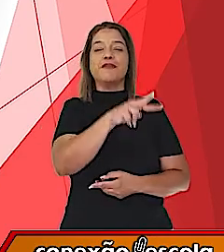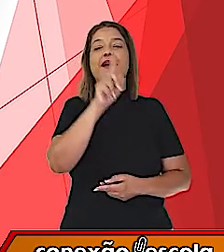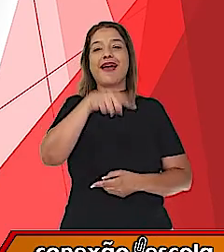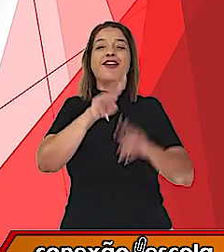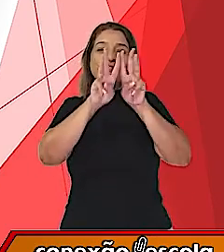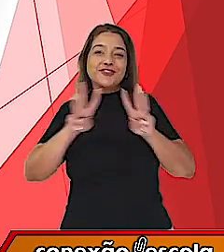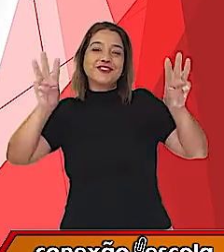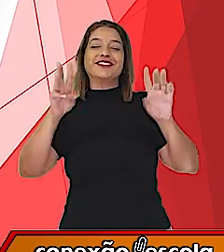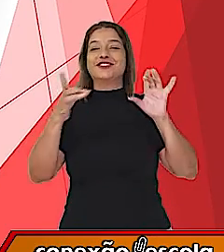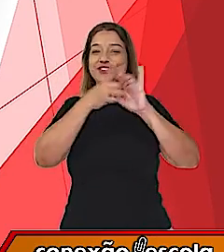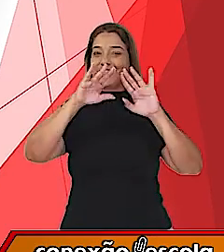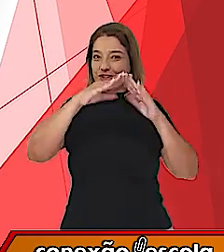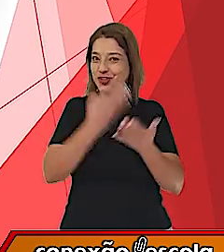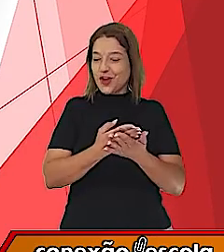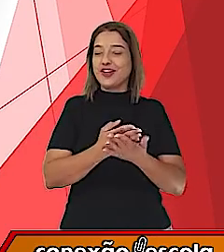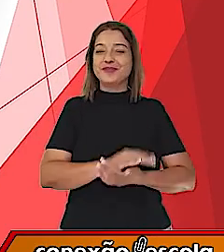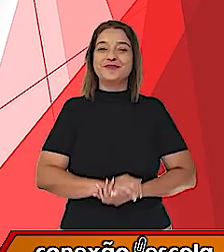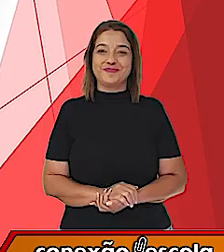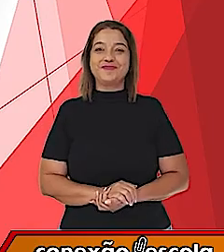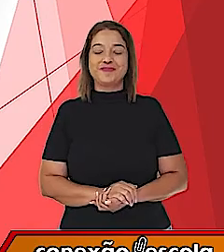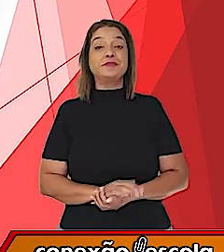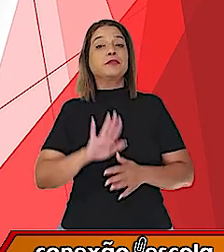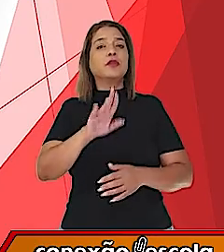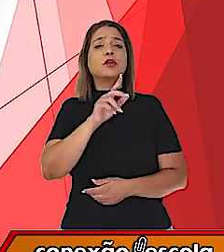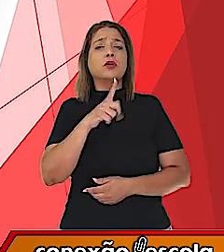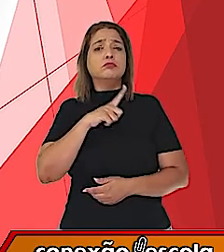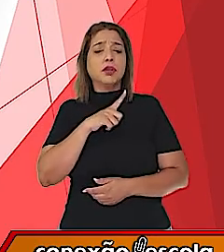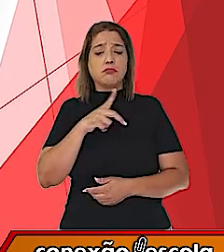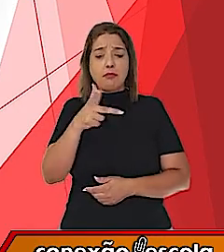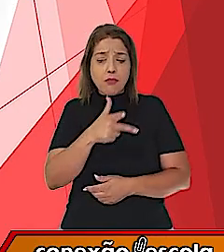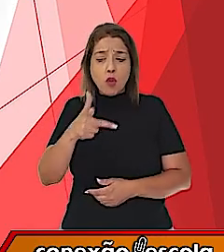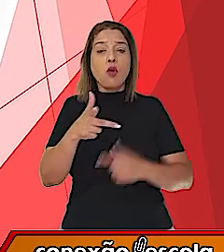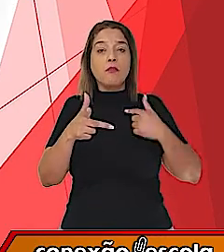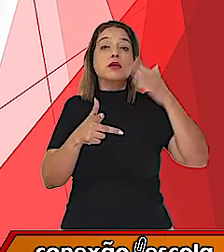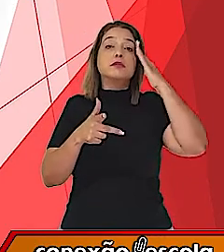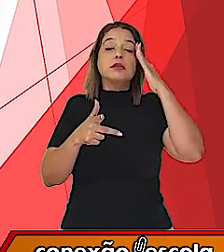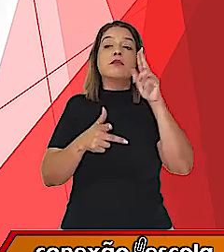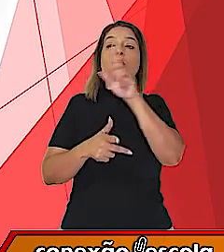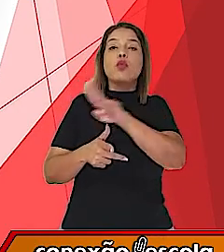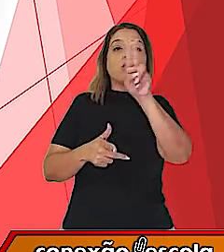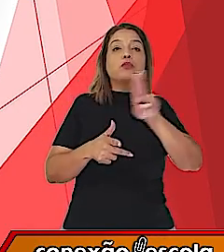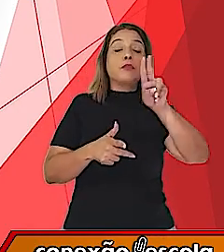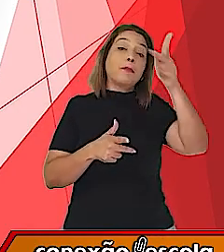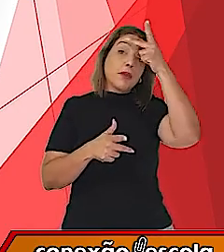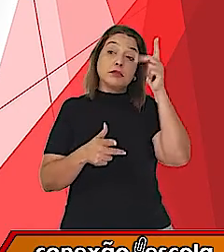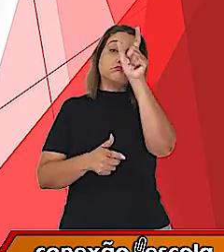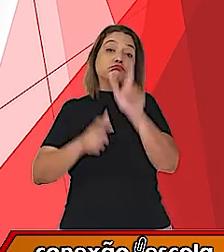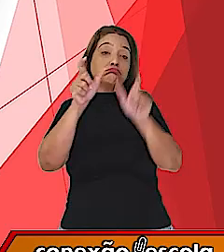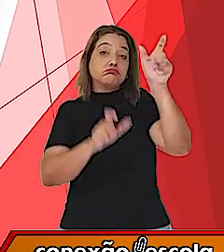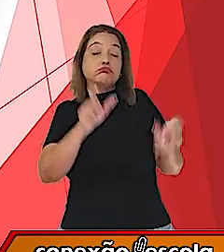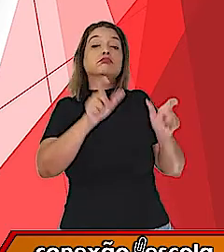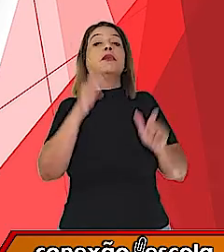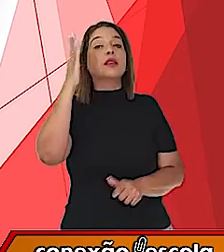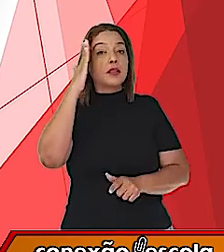acompanhar. O pronome tem a finalidade de indicar a pessoa do discurso ou situar no tempo e